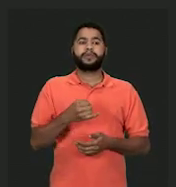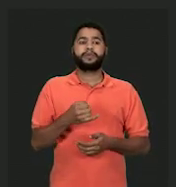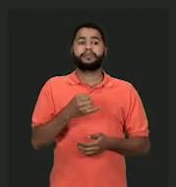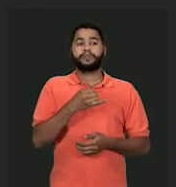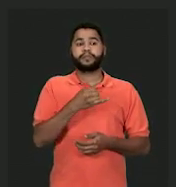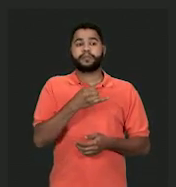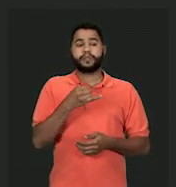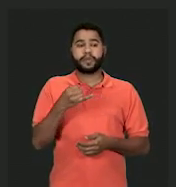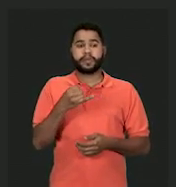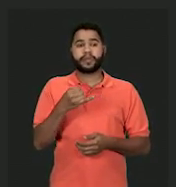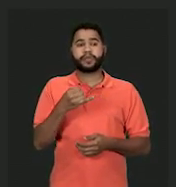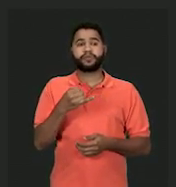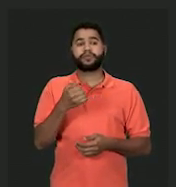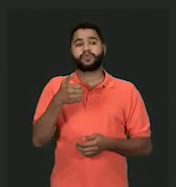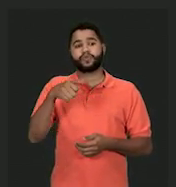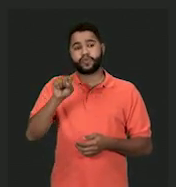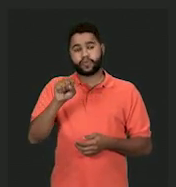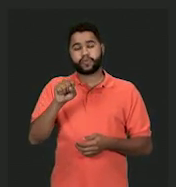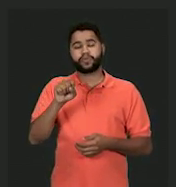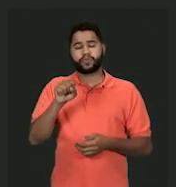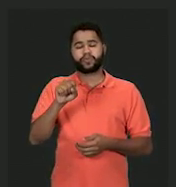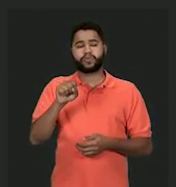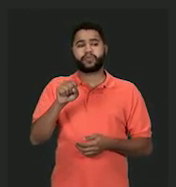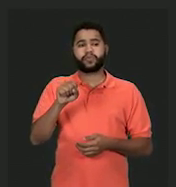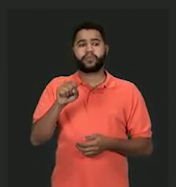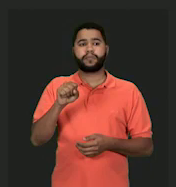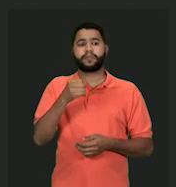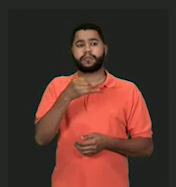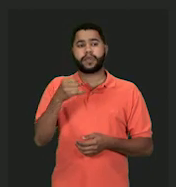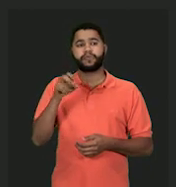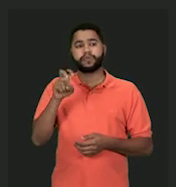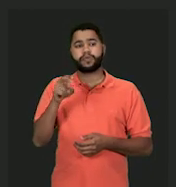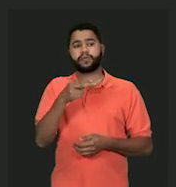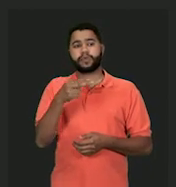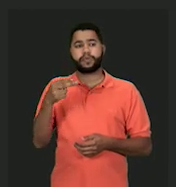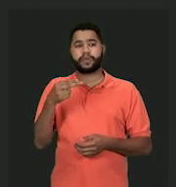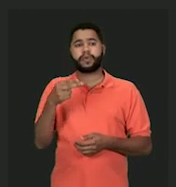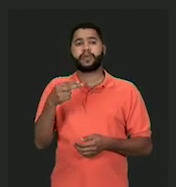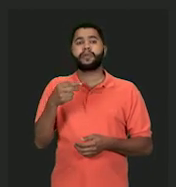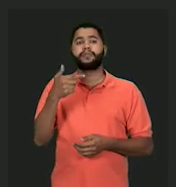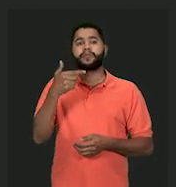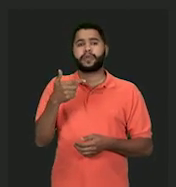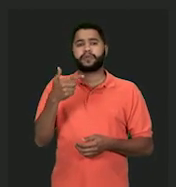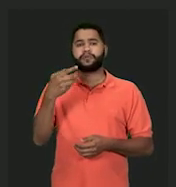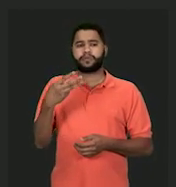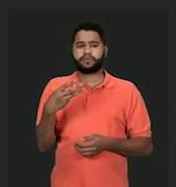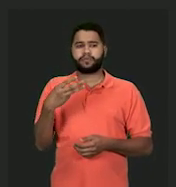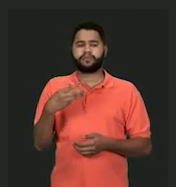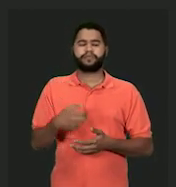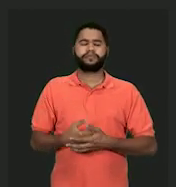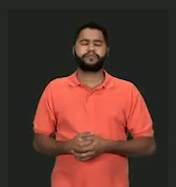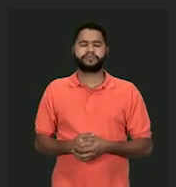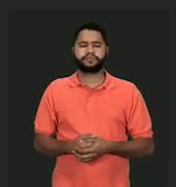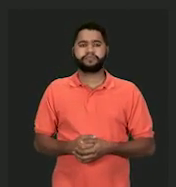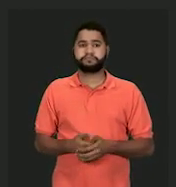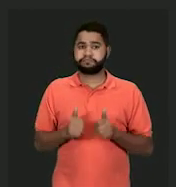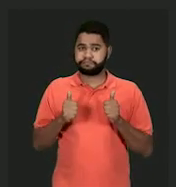ficar três vezes - 6 - 18 - 18 - 5 - 23